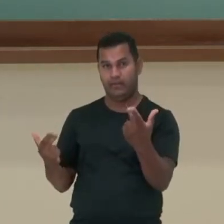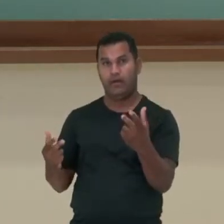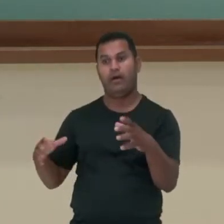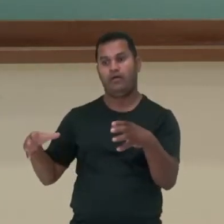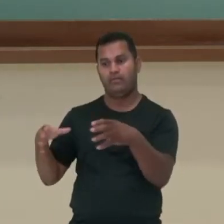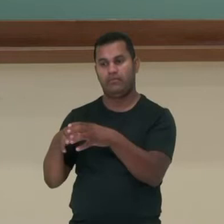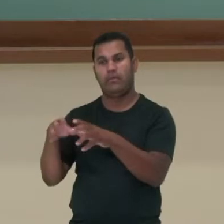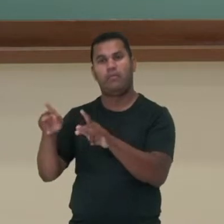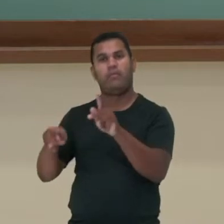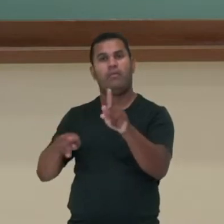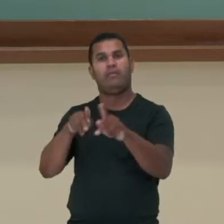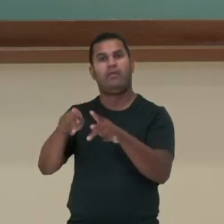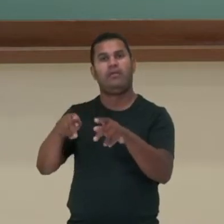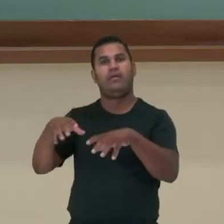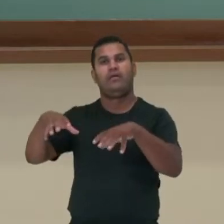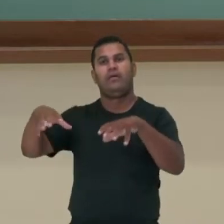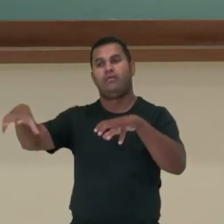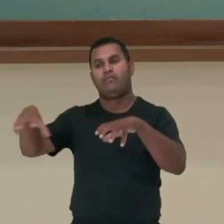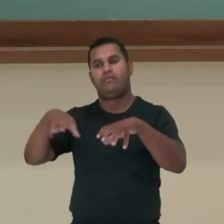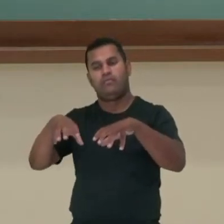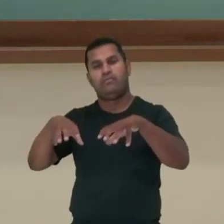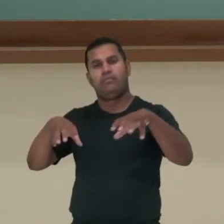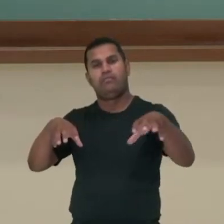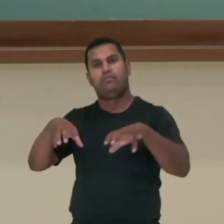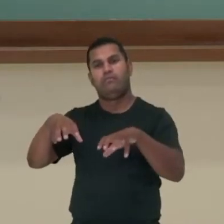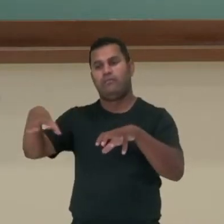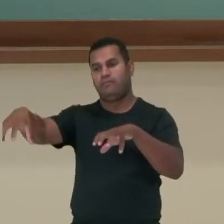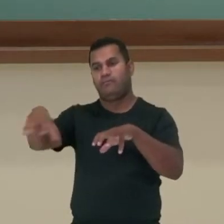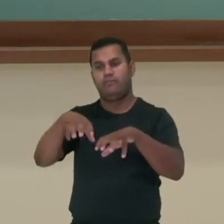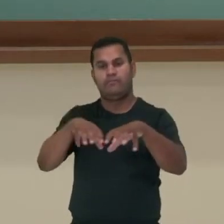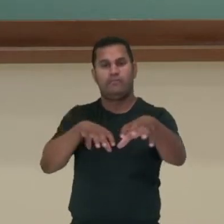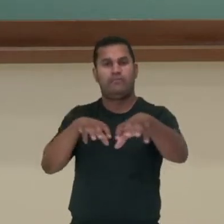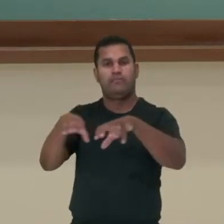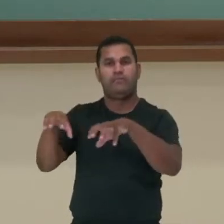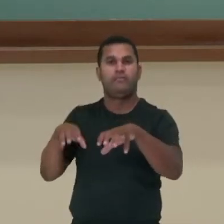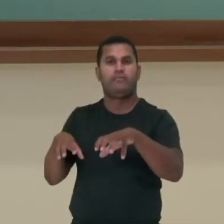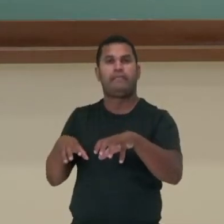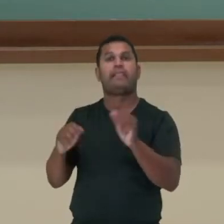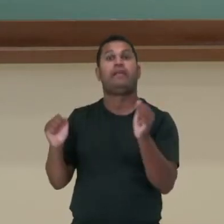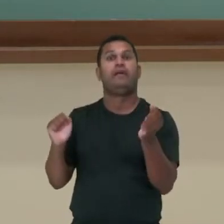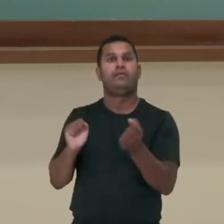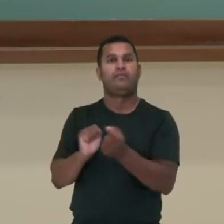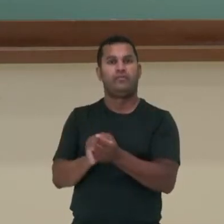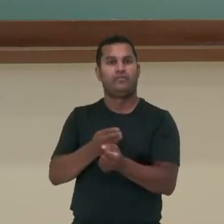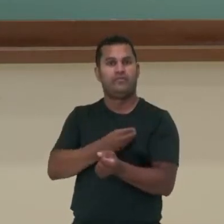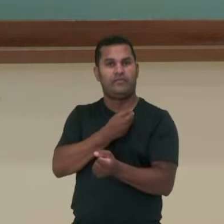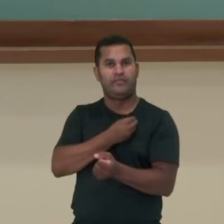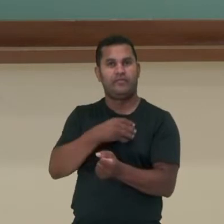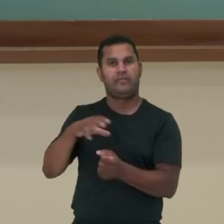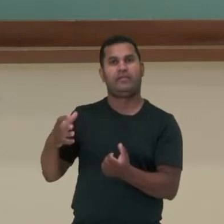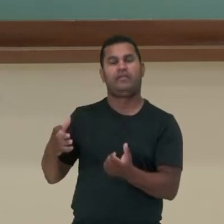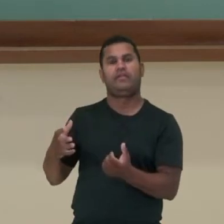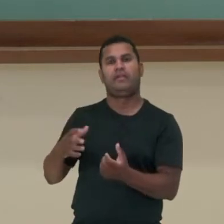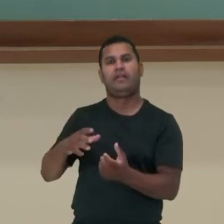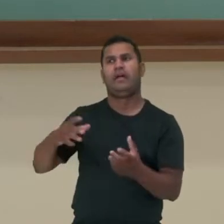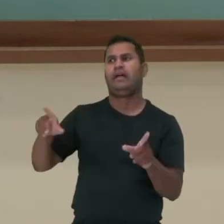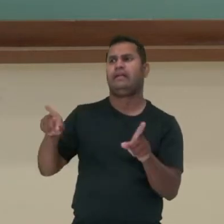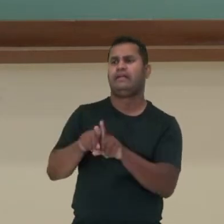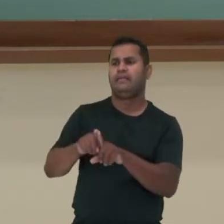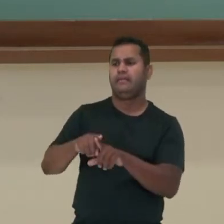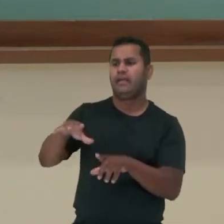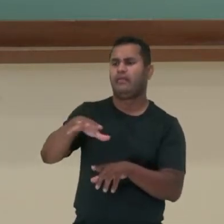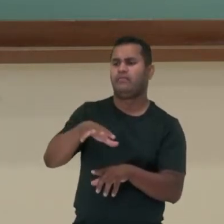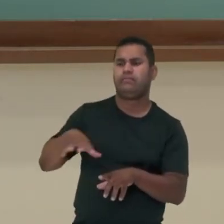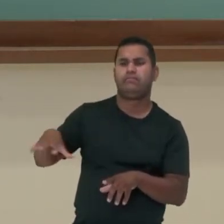vivos. A comunidade, os seres vivos, mais os fatores abióticos, luz, temperatura, umidade,